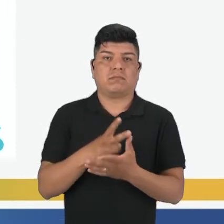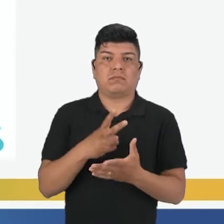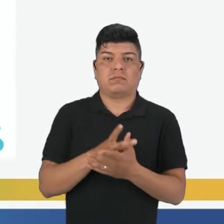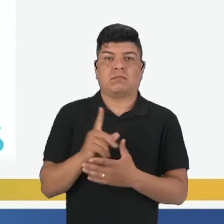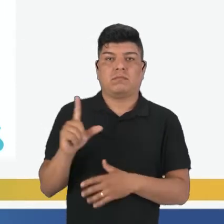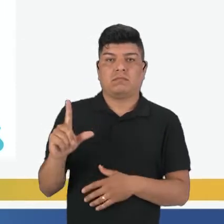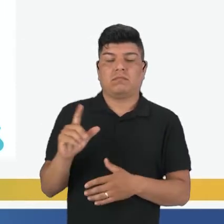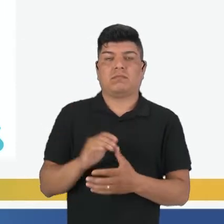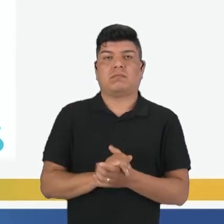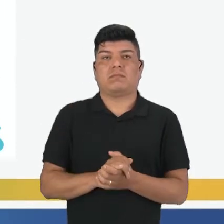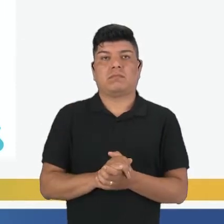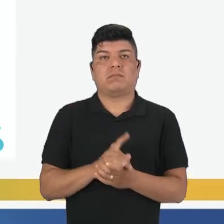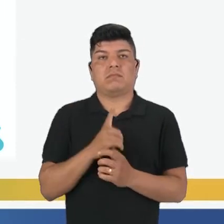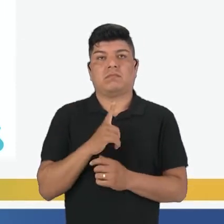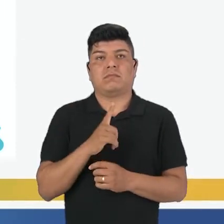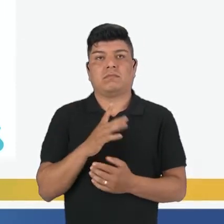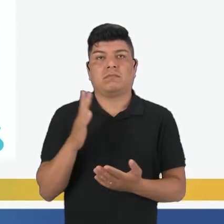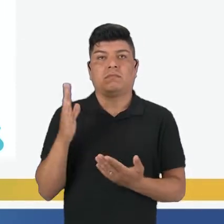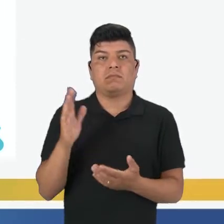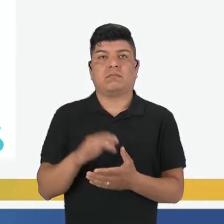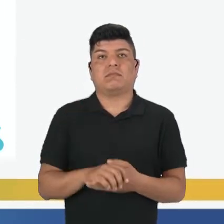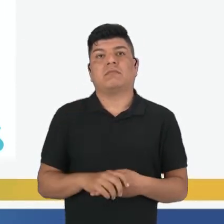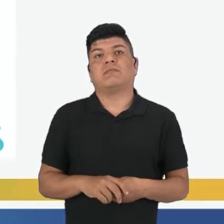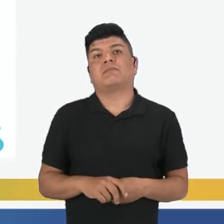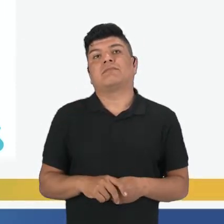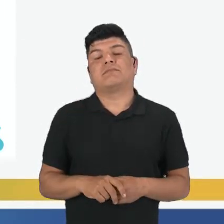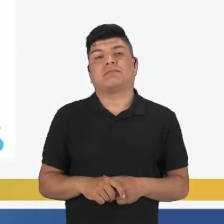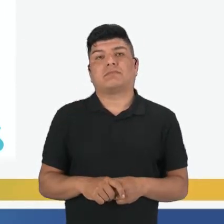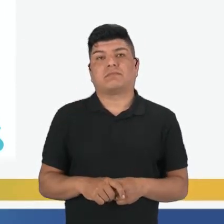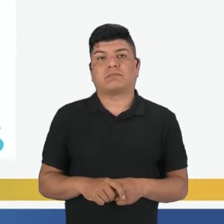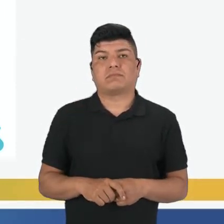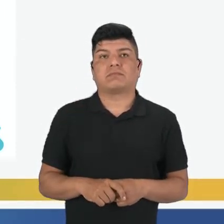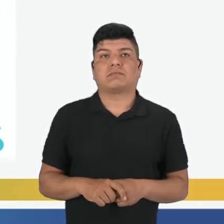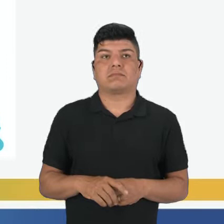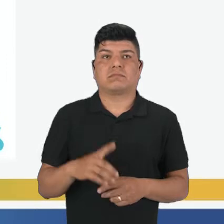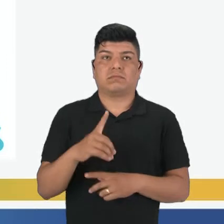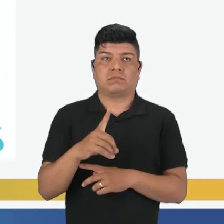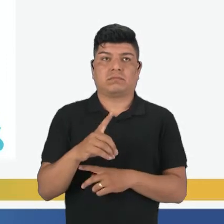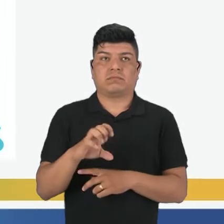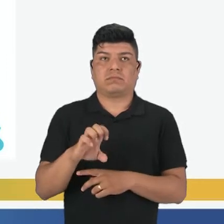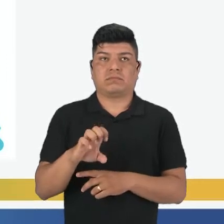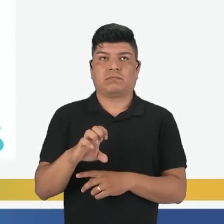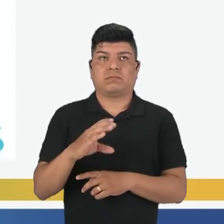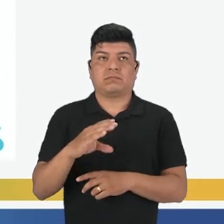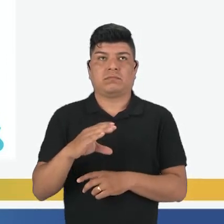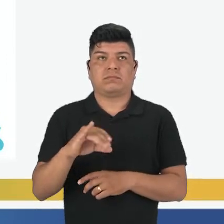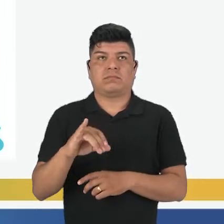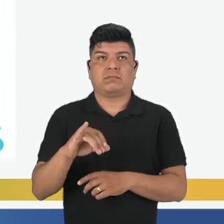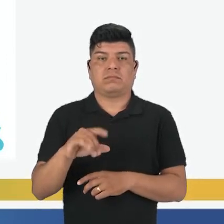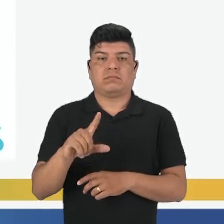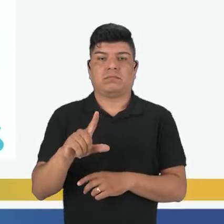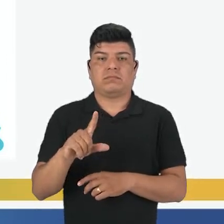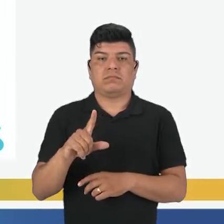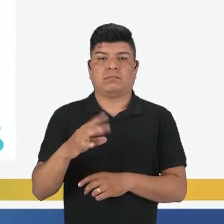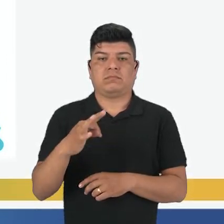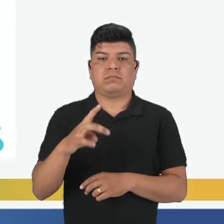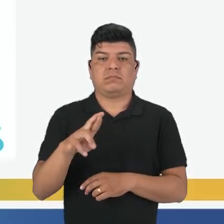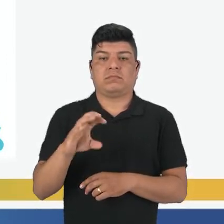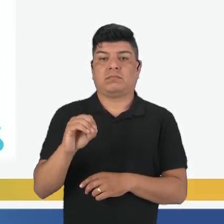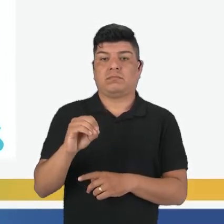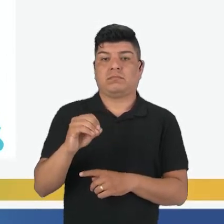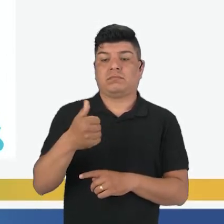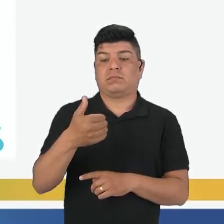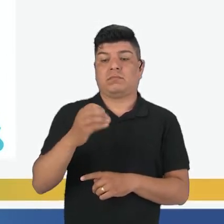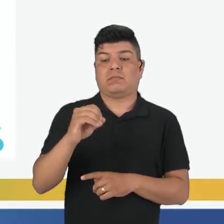litro. Nós temos aí, o decilitro, ele é 10